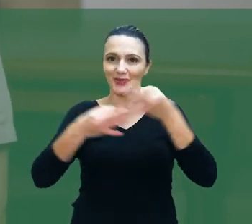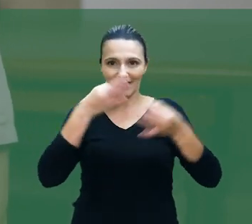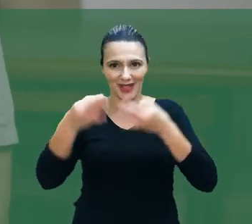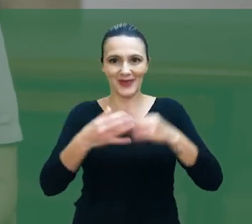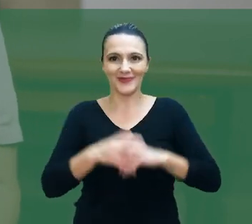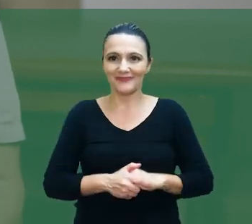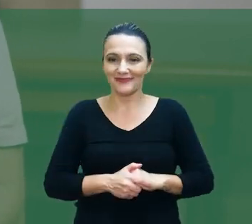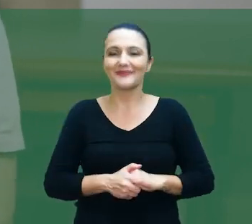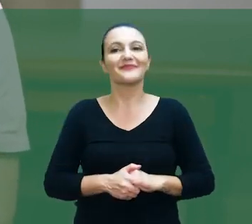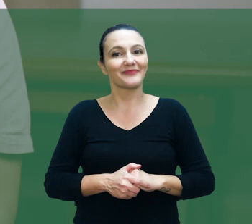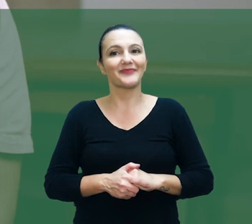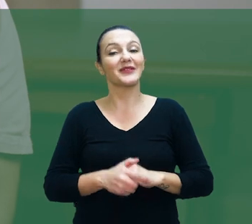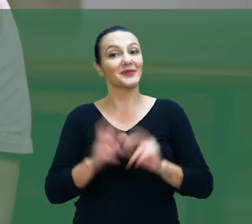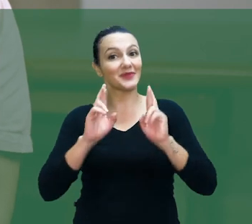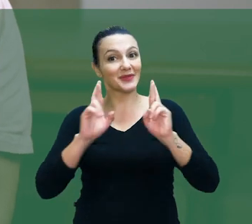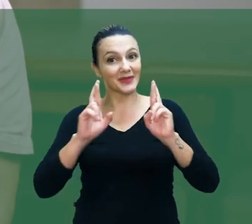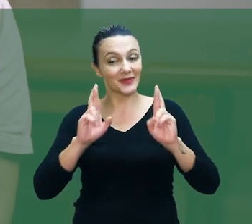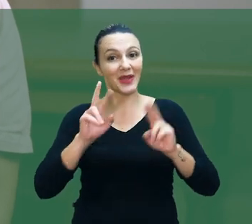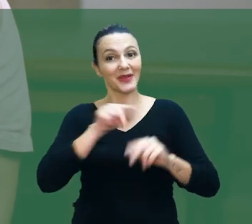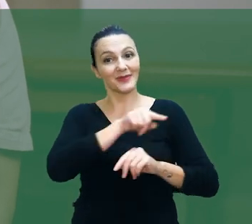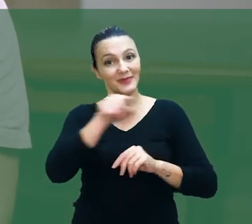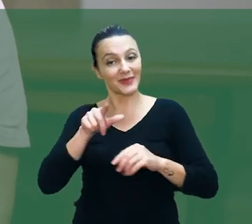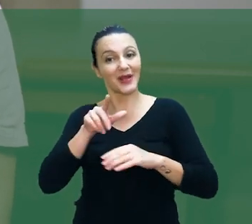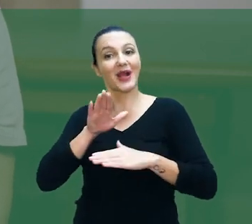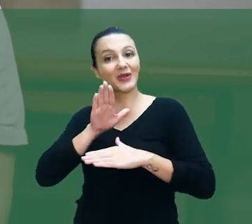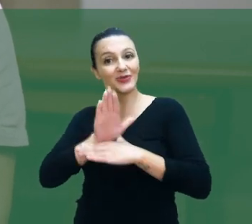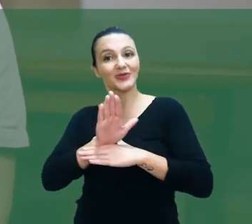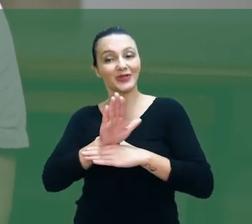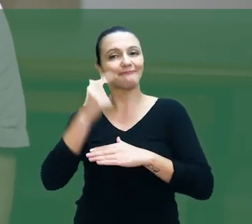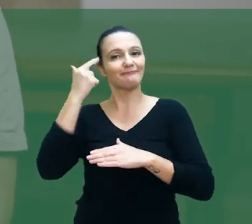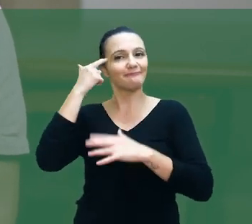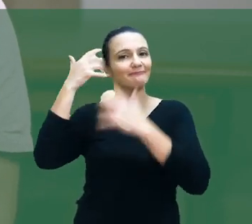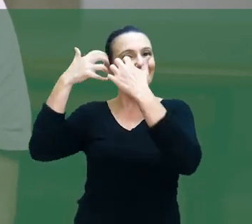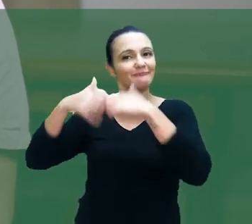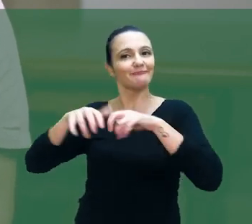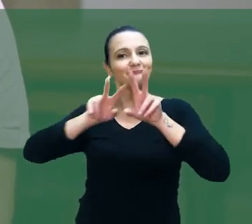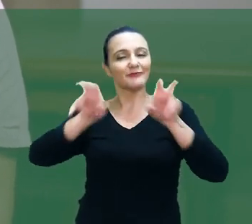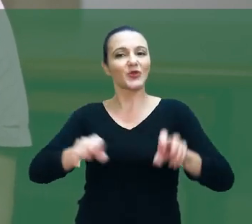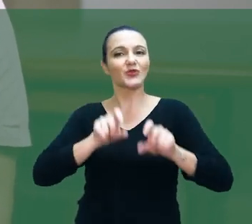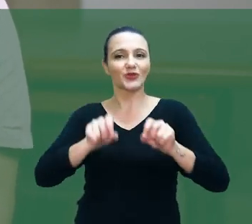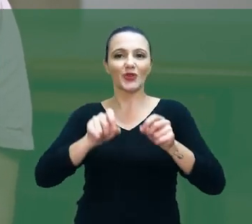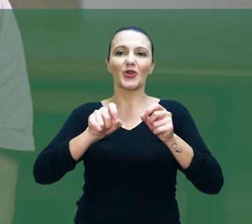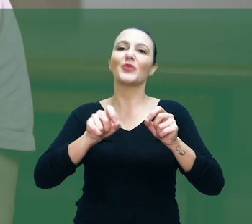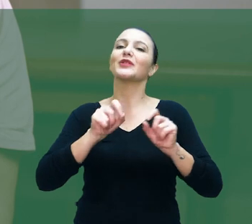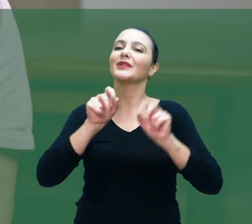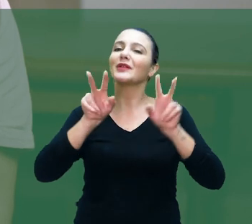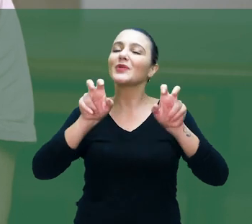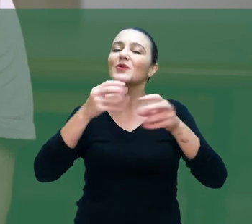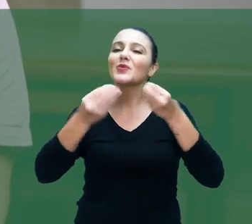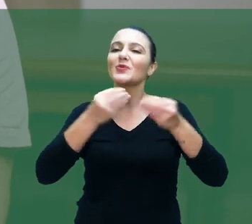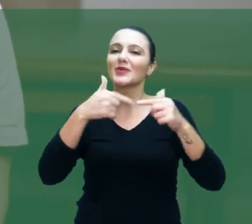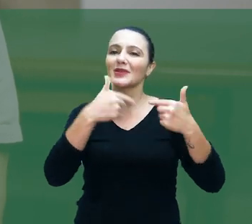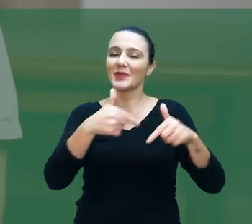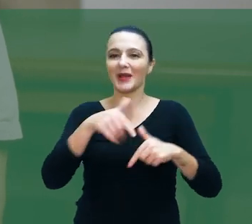seja no outro. Mas é claro, espero aí que tenha ajudado vocês a pensarem a respeito desse tema e de como trabalhar com os